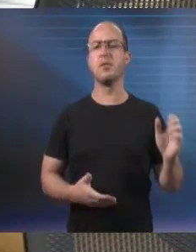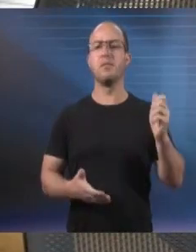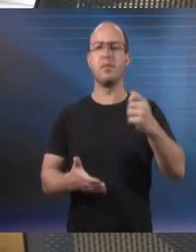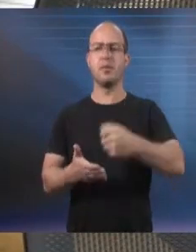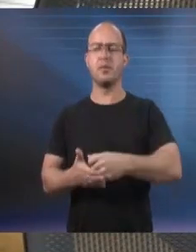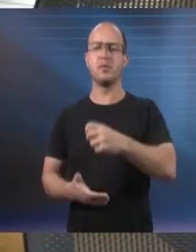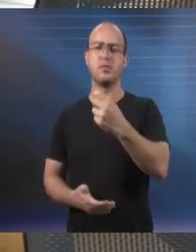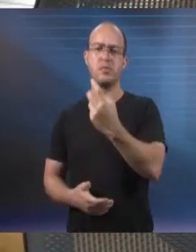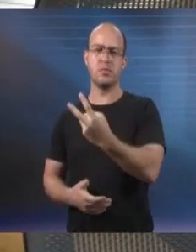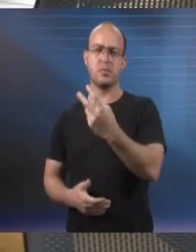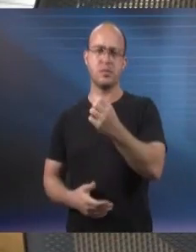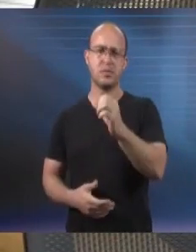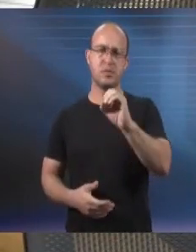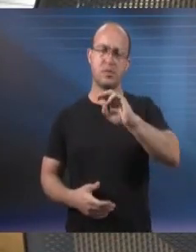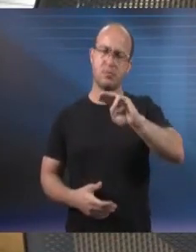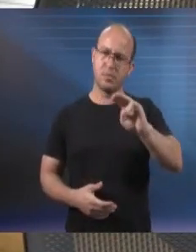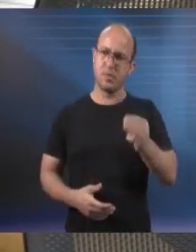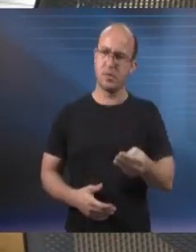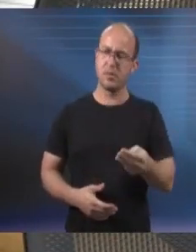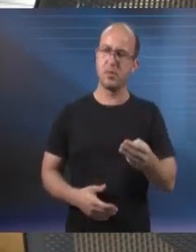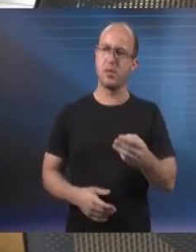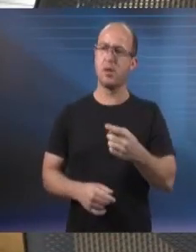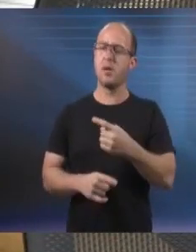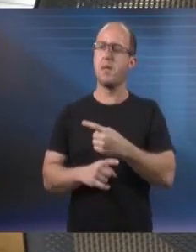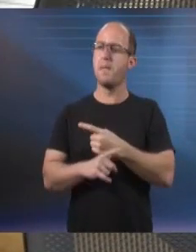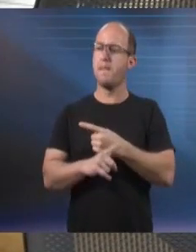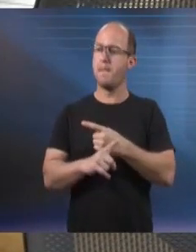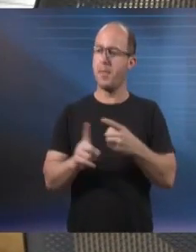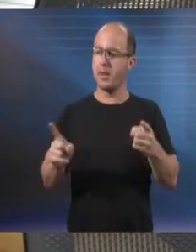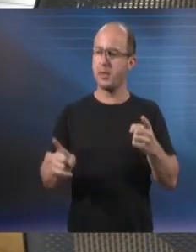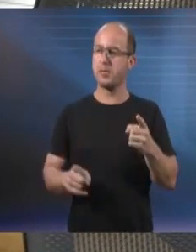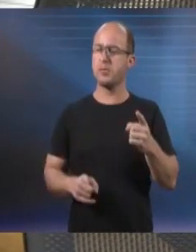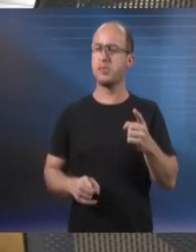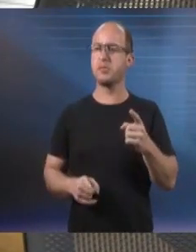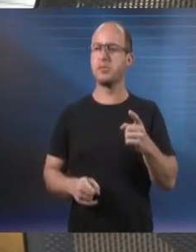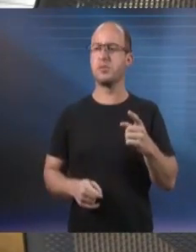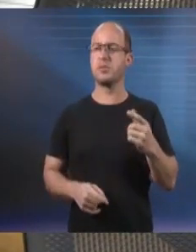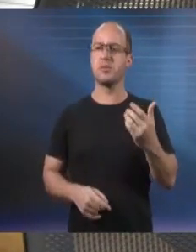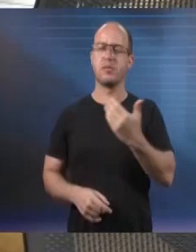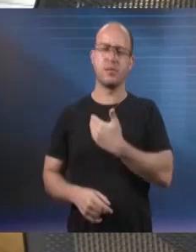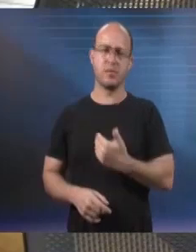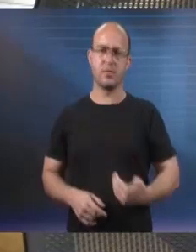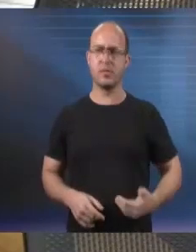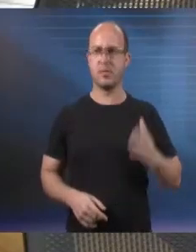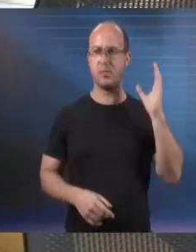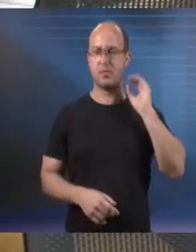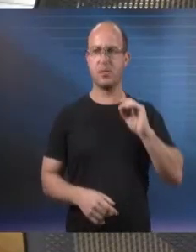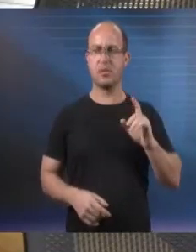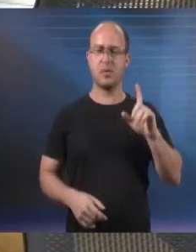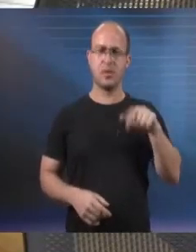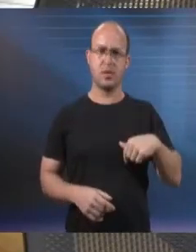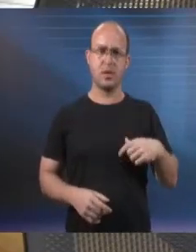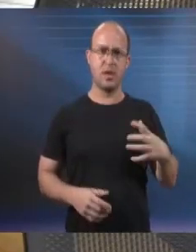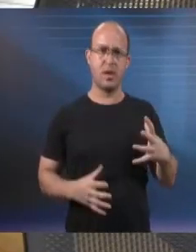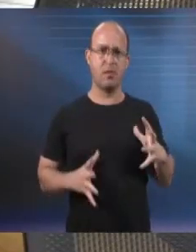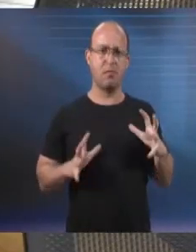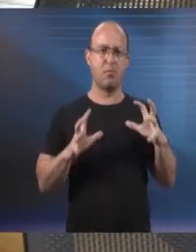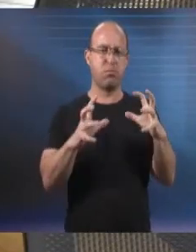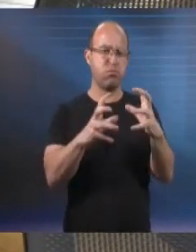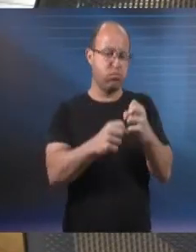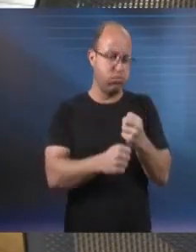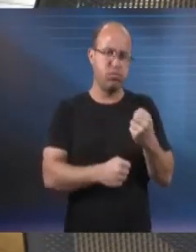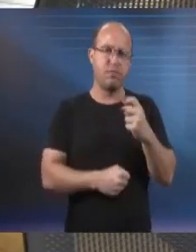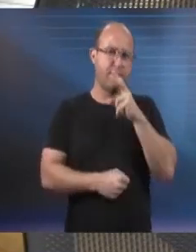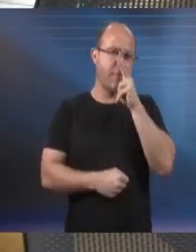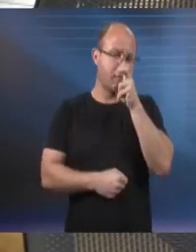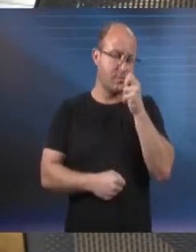260 milhões, mas mesmo assim o governo Fátima, que é um governo voraz para cobrar taxa e